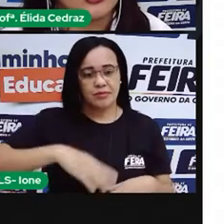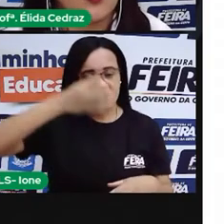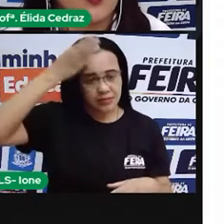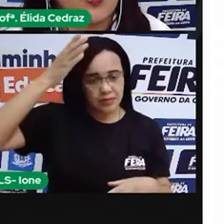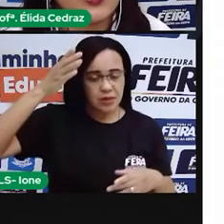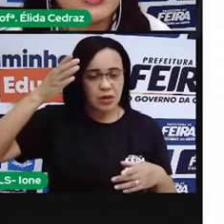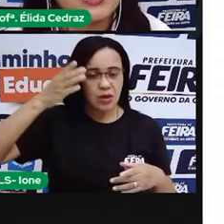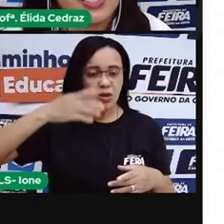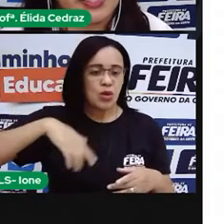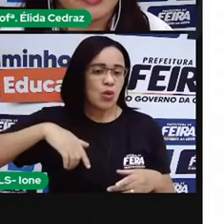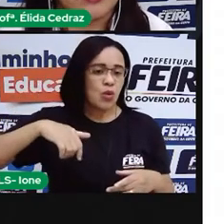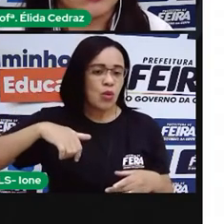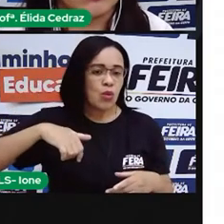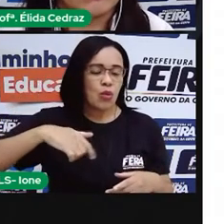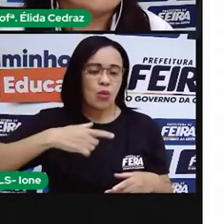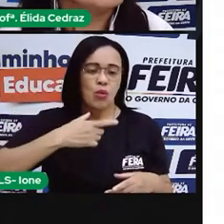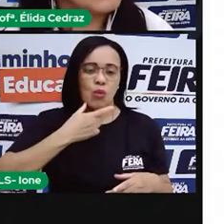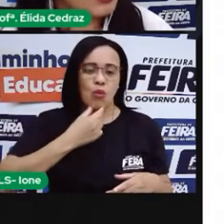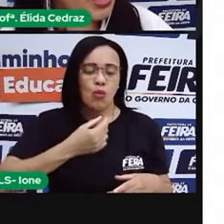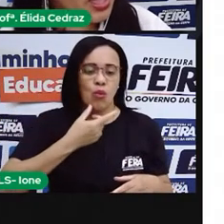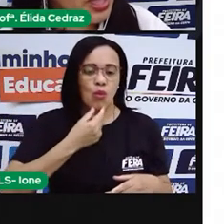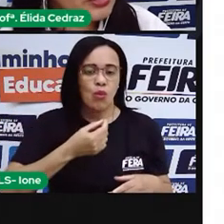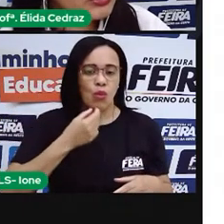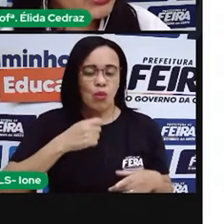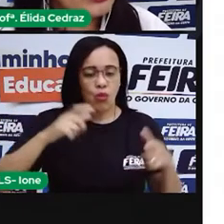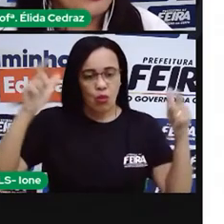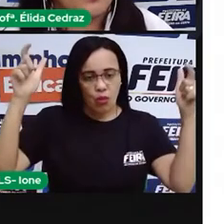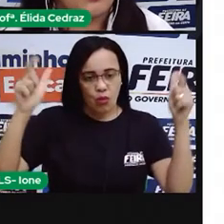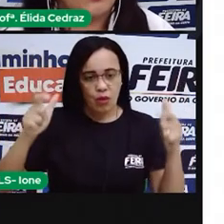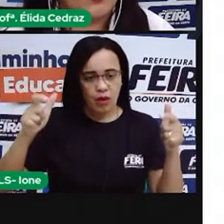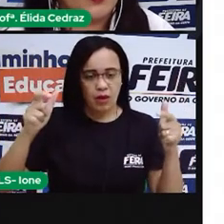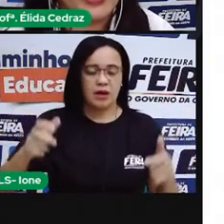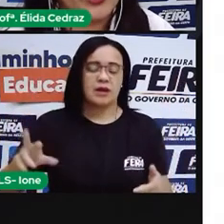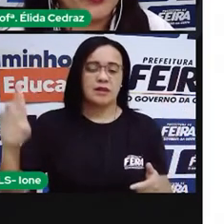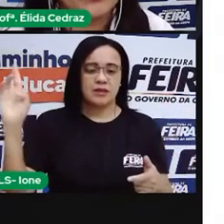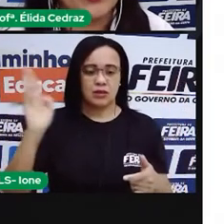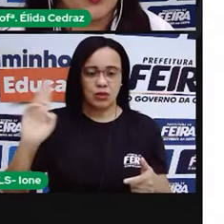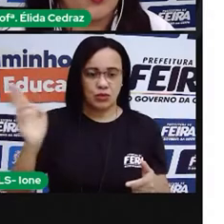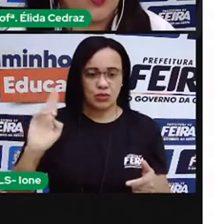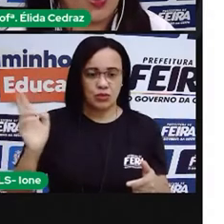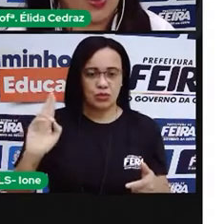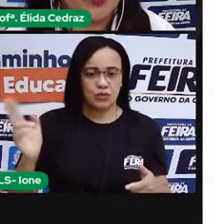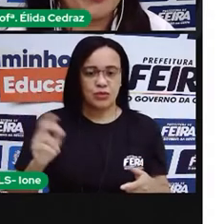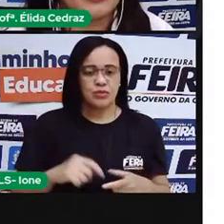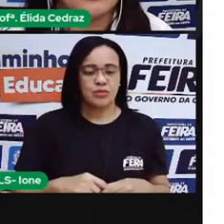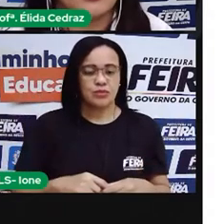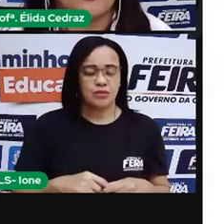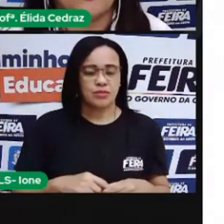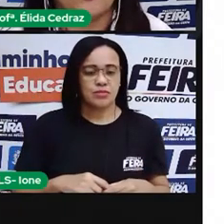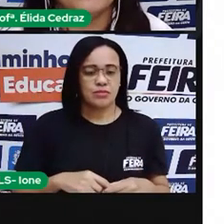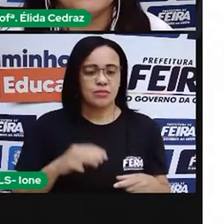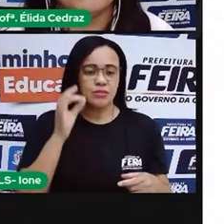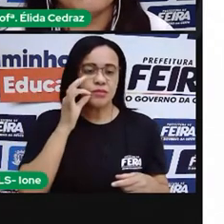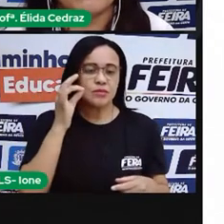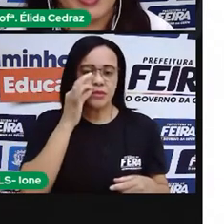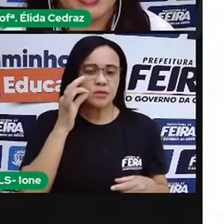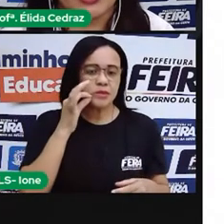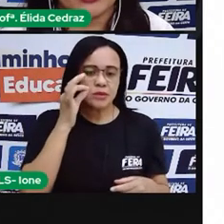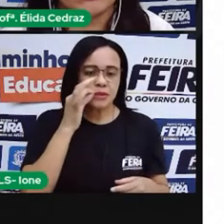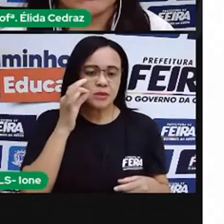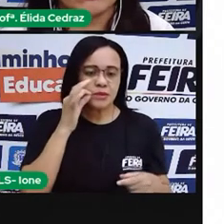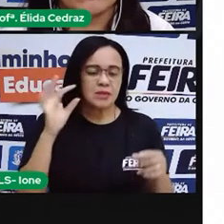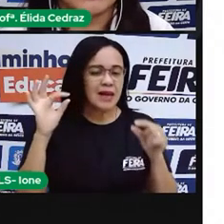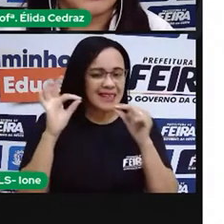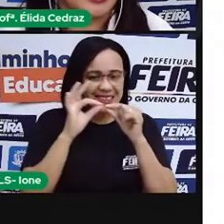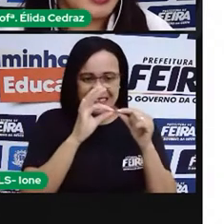rei, Rússia. Rato, roeu, roupa,